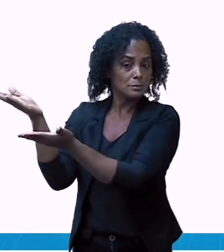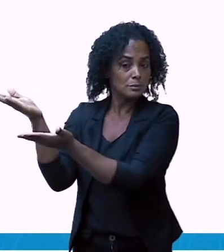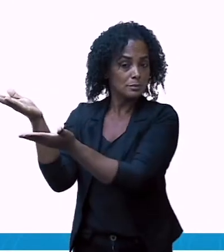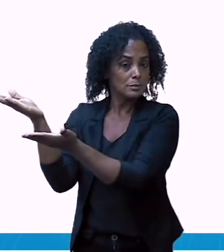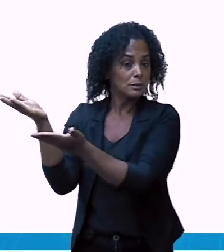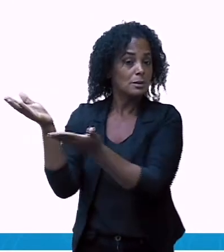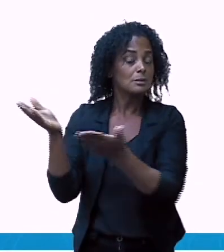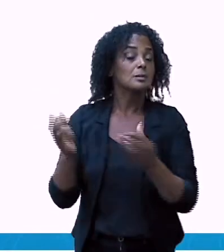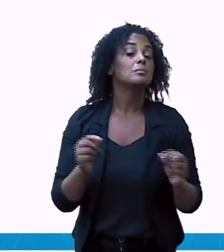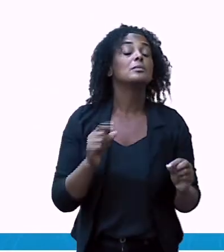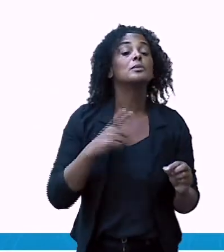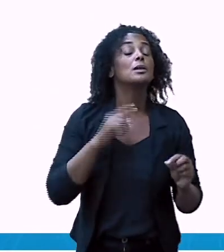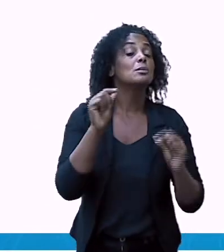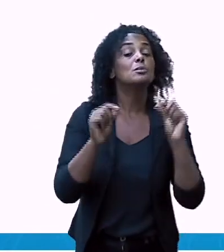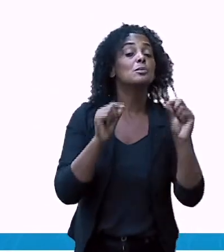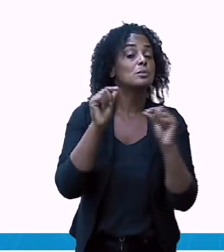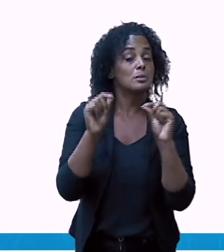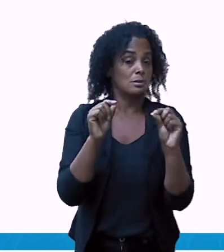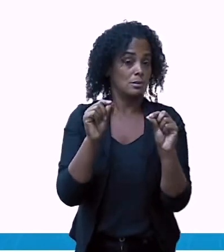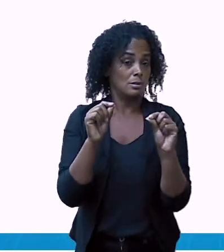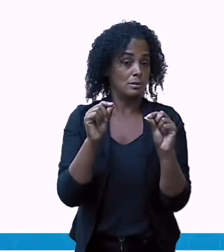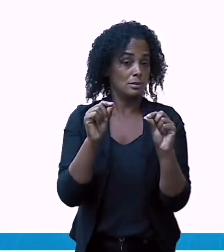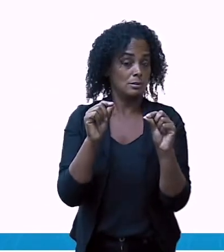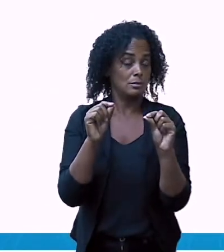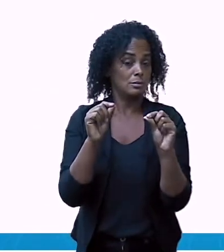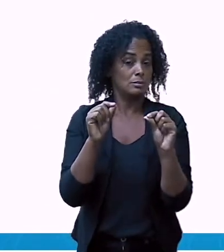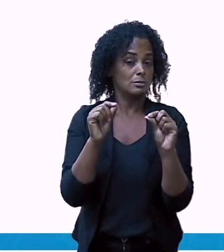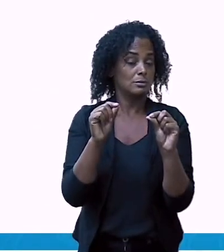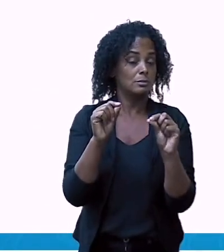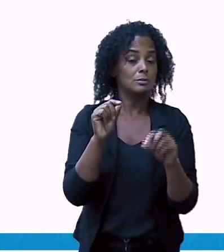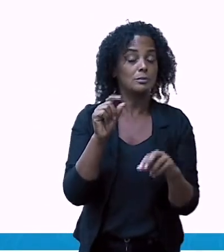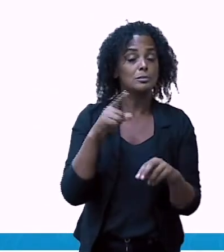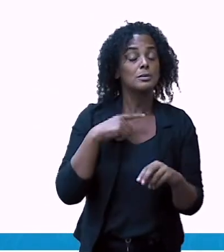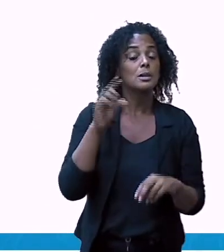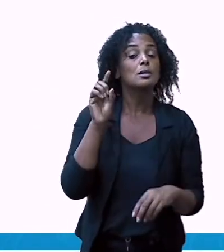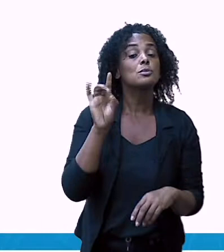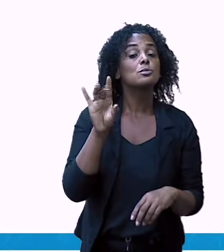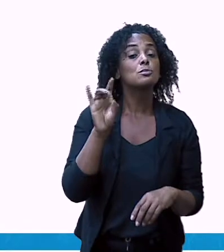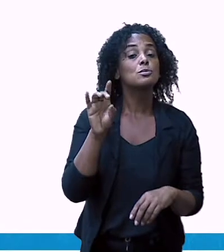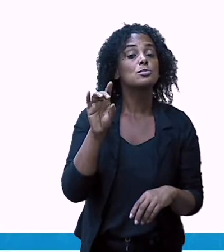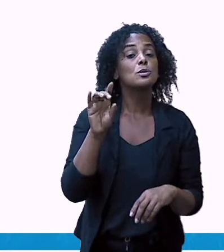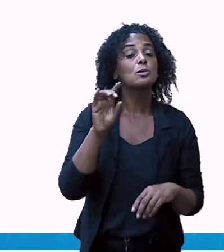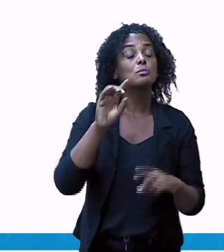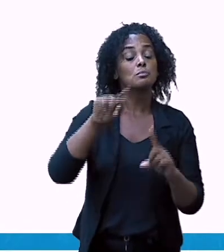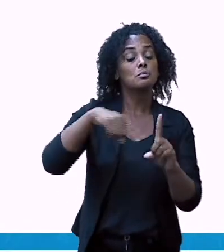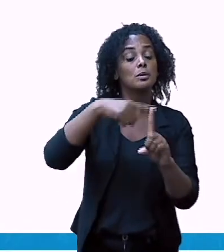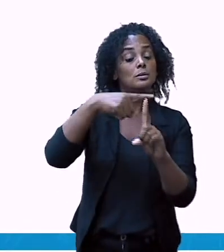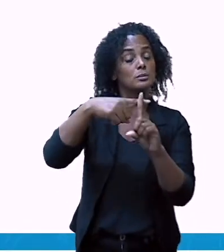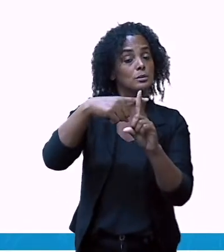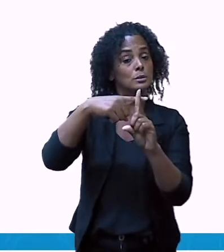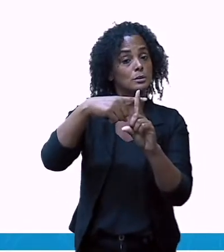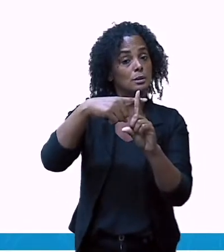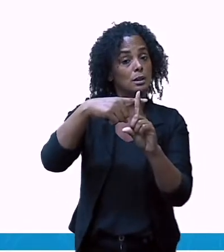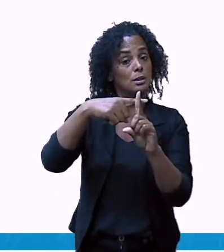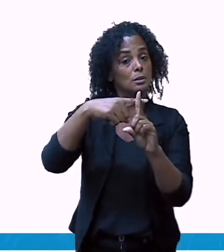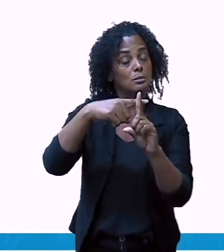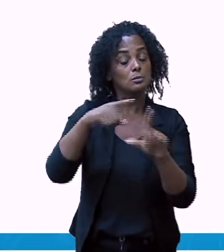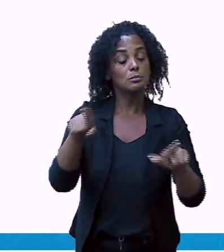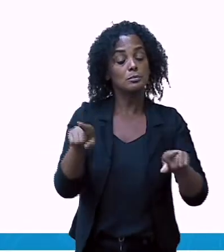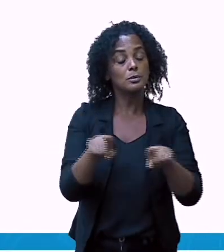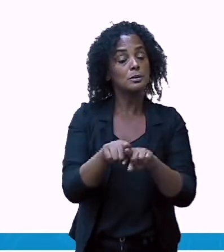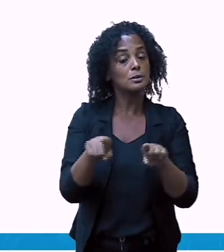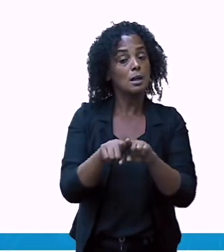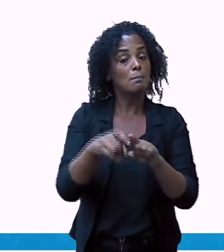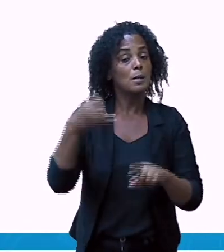nessa expressão numérica, eu trouxe para vocês somente adição e subtração. Pode ter também